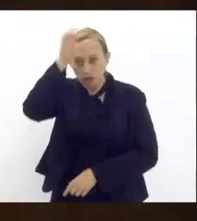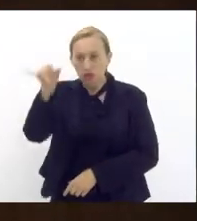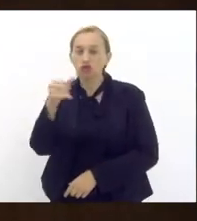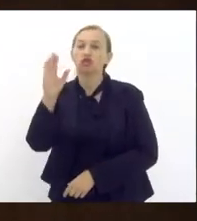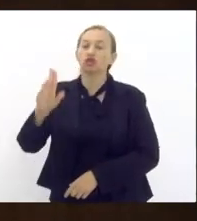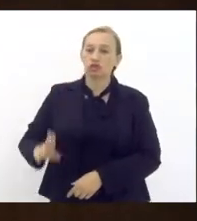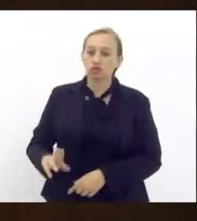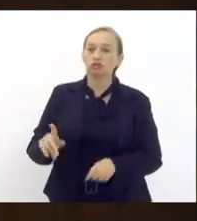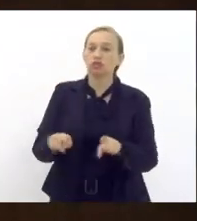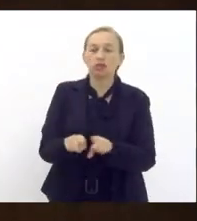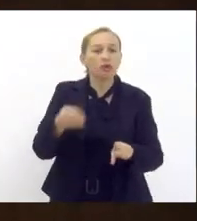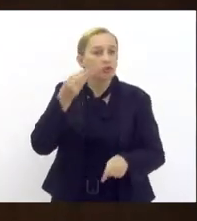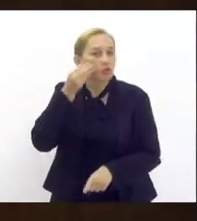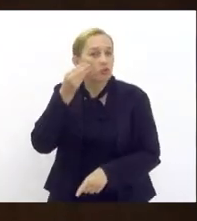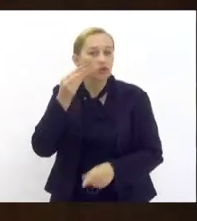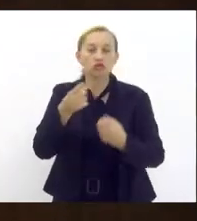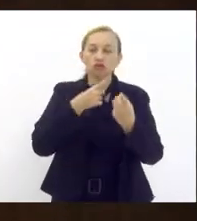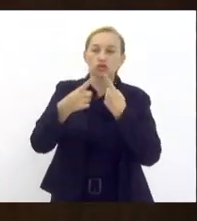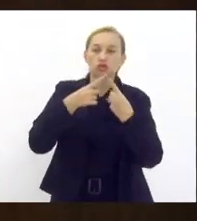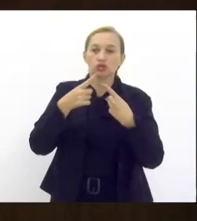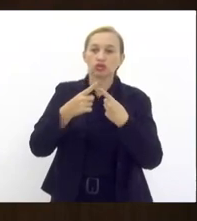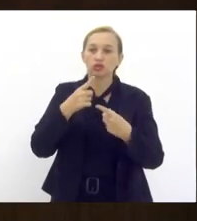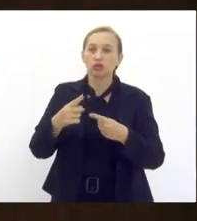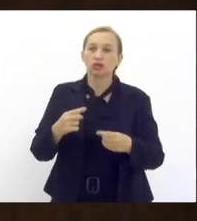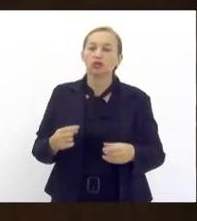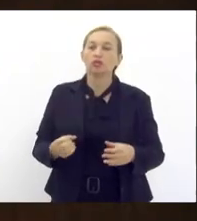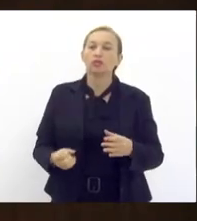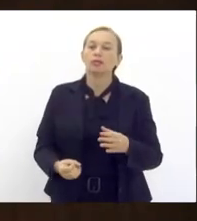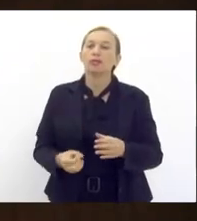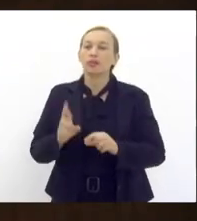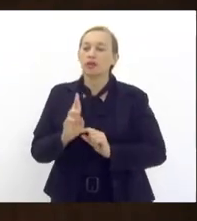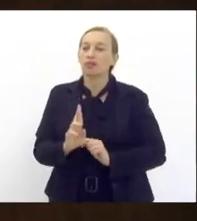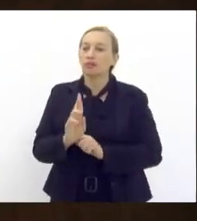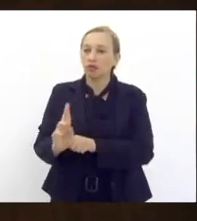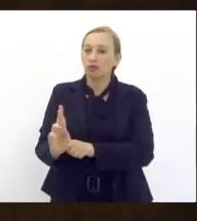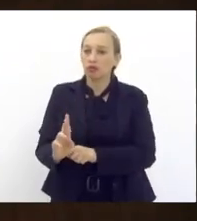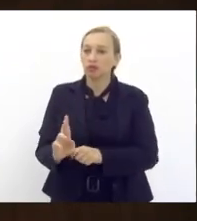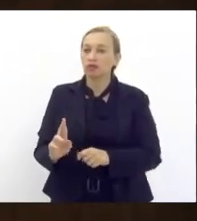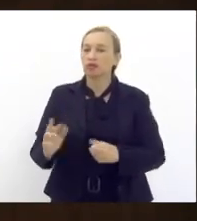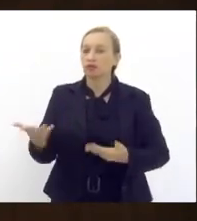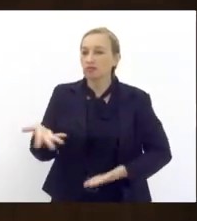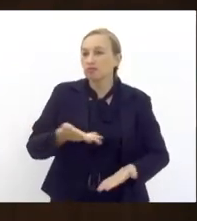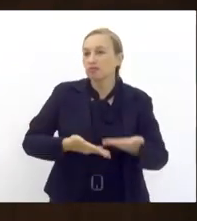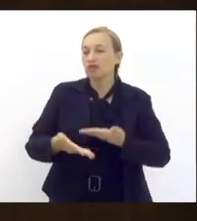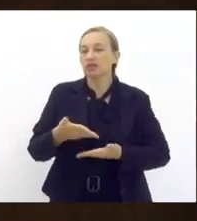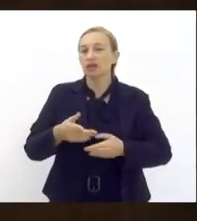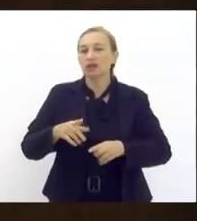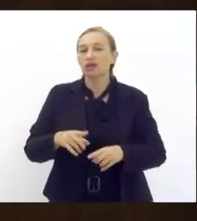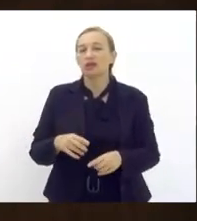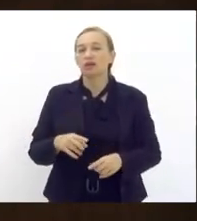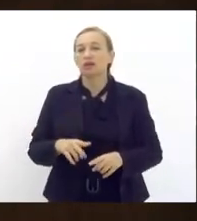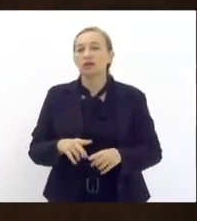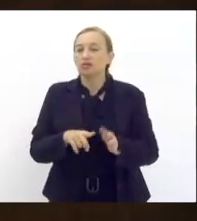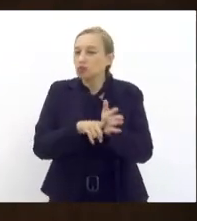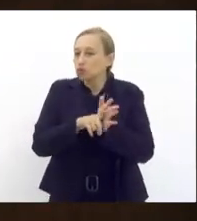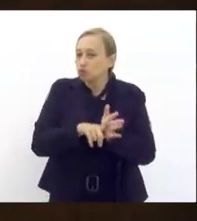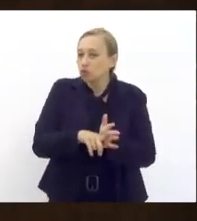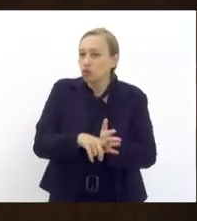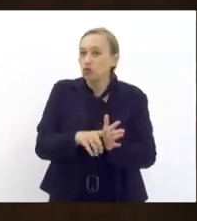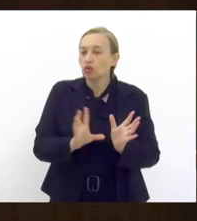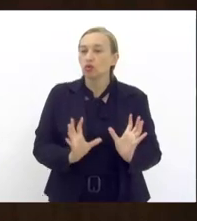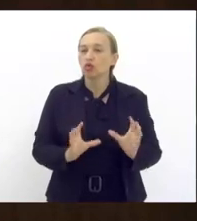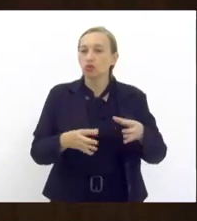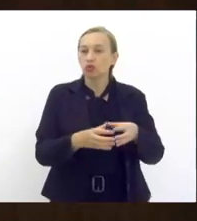que não está mais aqui, para que a gente possa compor essa procuradoria de forma parceira, mas mais do que monitorar os programas de